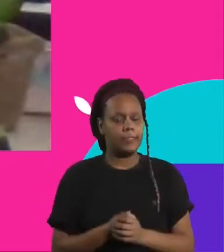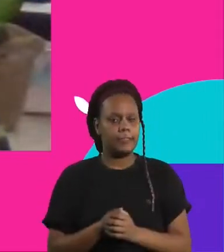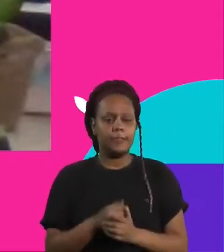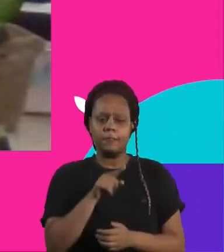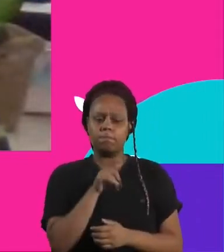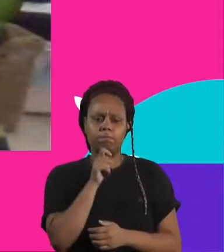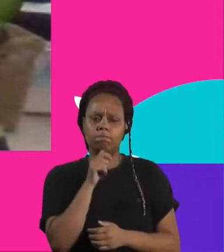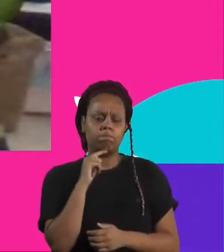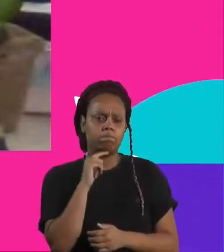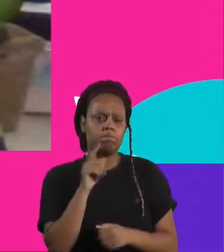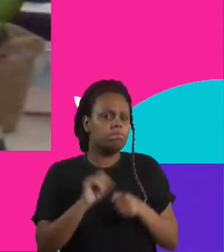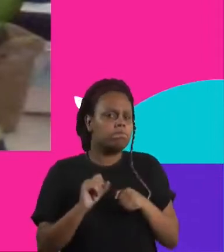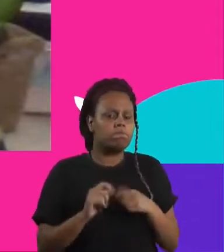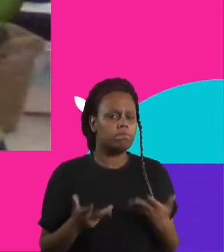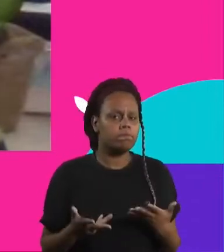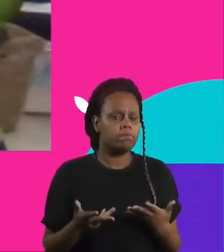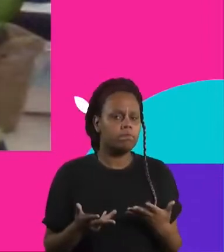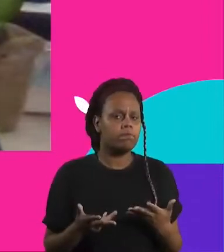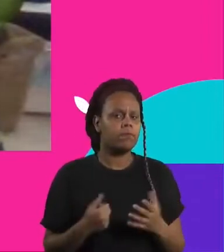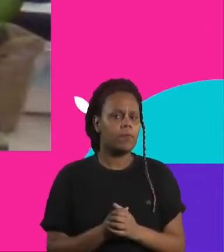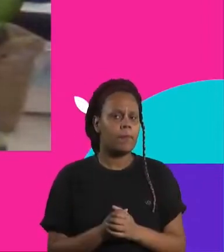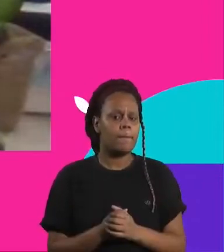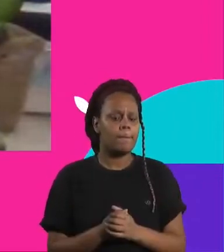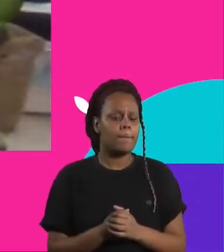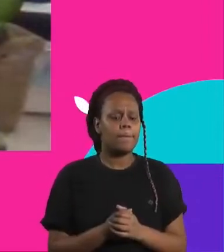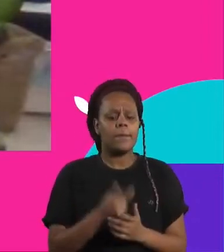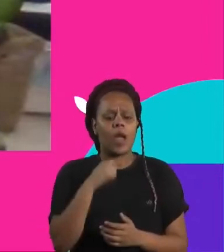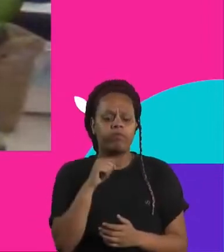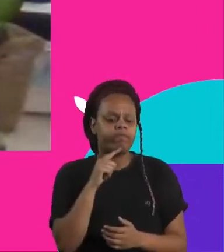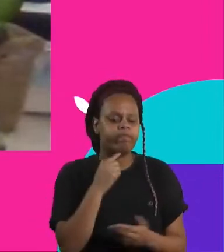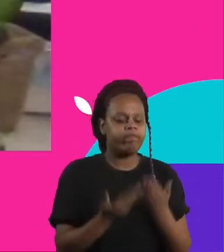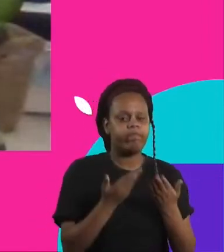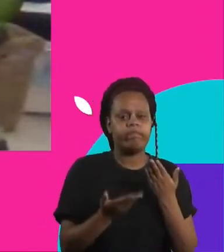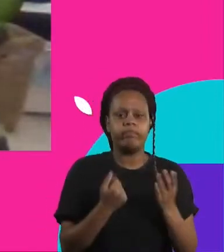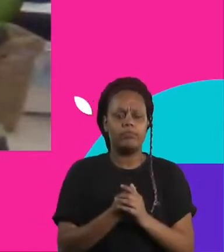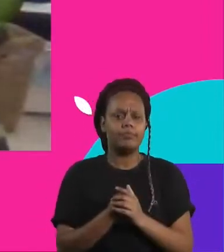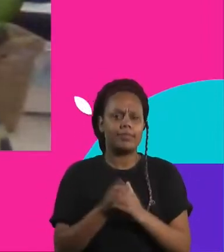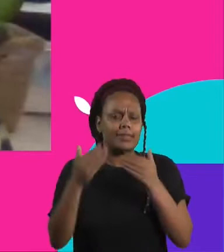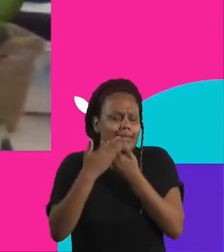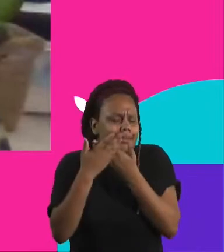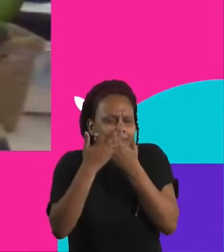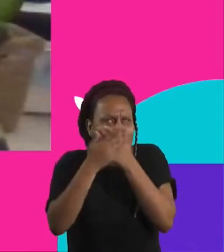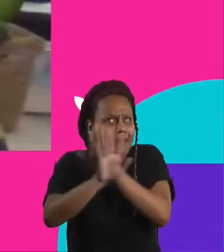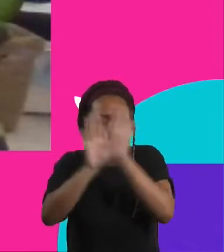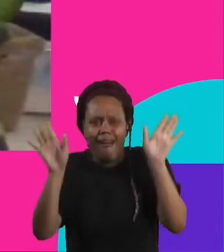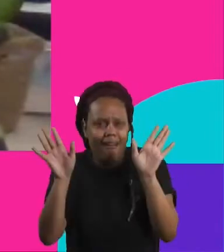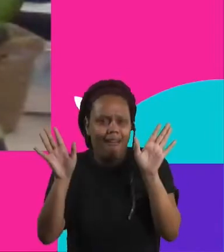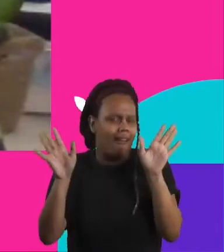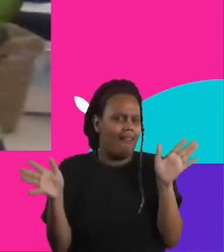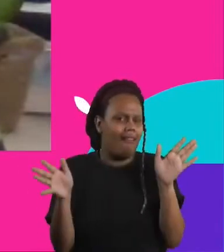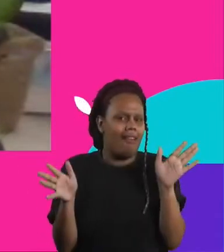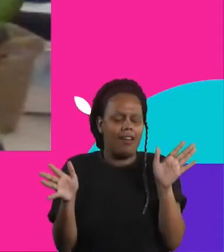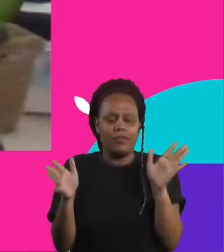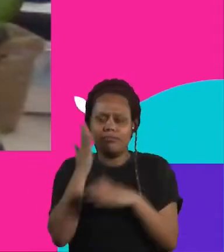dados, mas o que medir e para que eles iam usar não estava claro. Então, poder definir já desde o começo